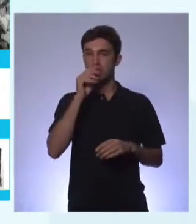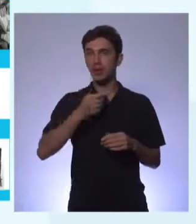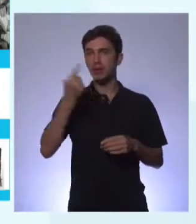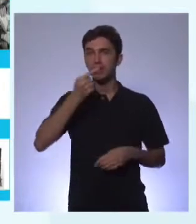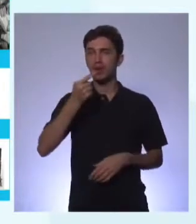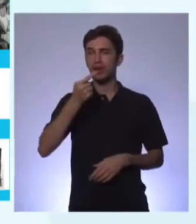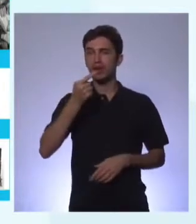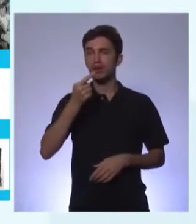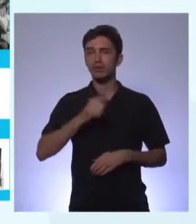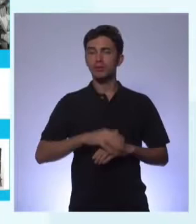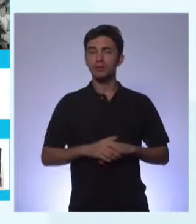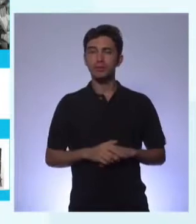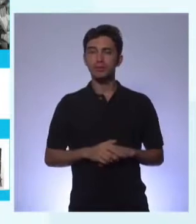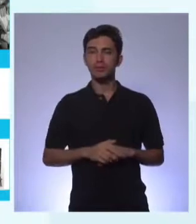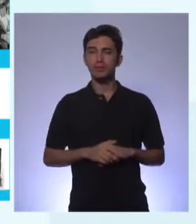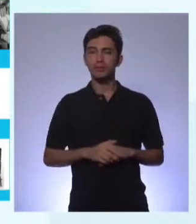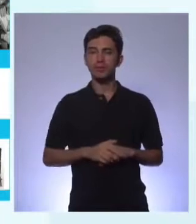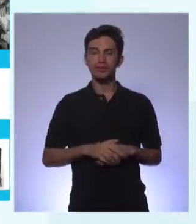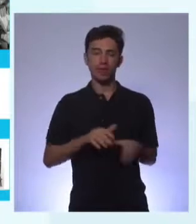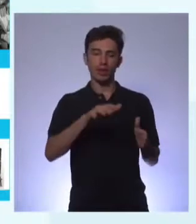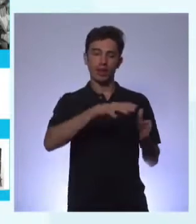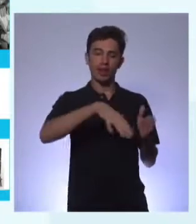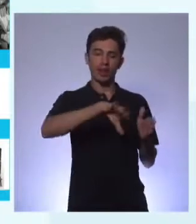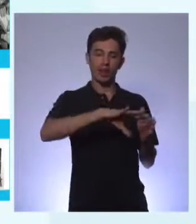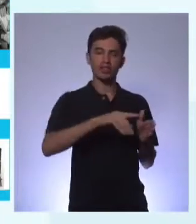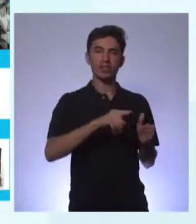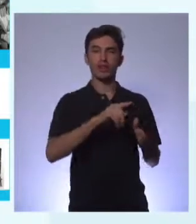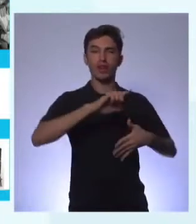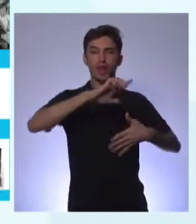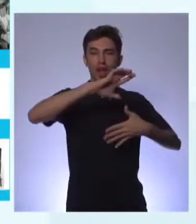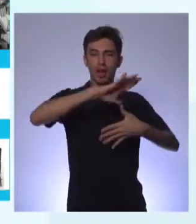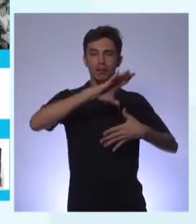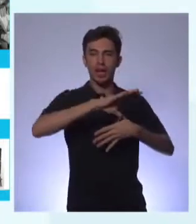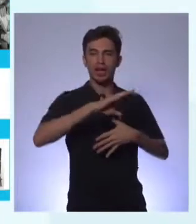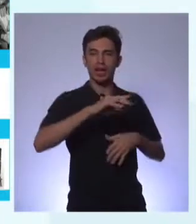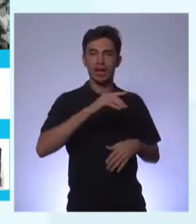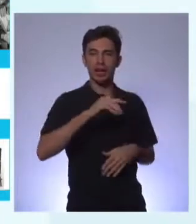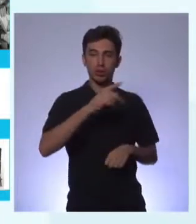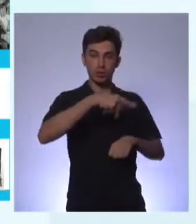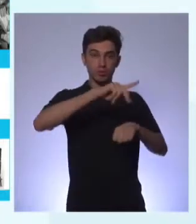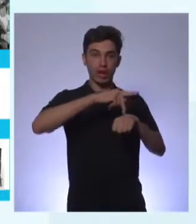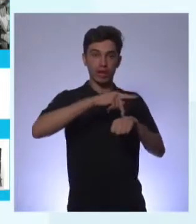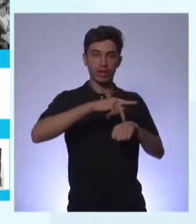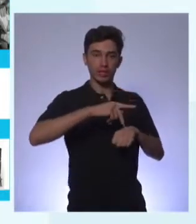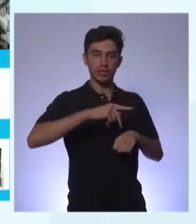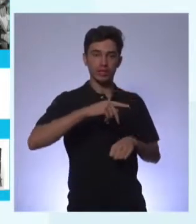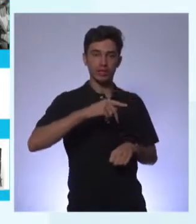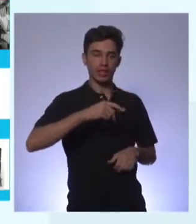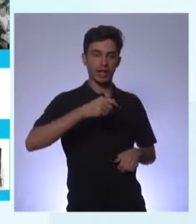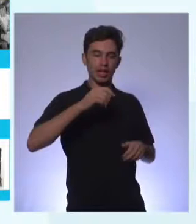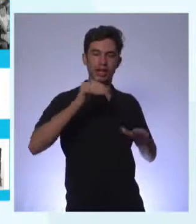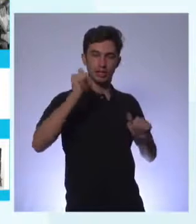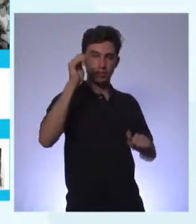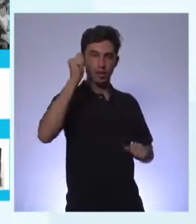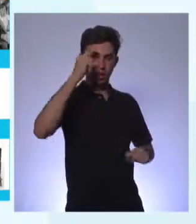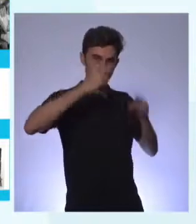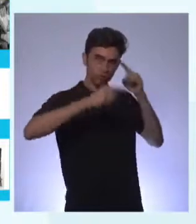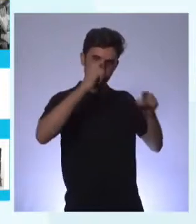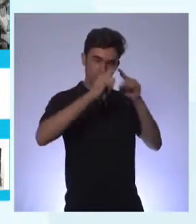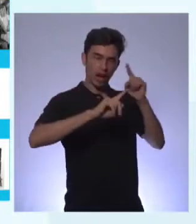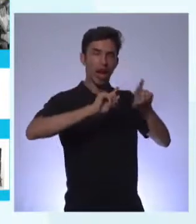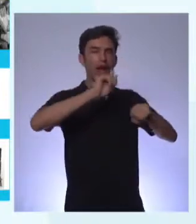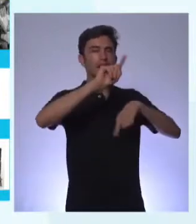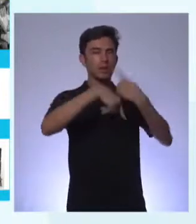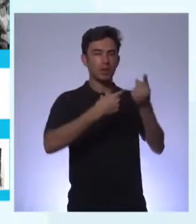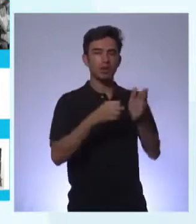lá nas regiões da América Espanhola, depois, no século XVII, é encontrado ouro no Brasil,